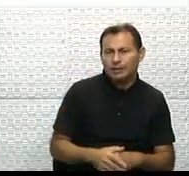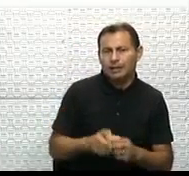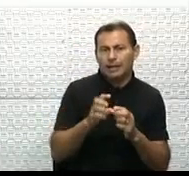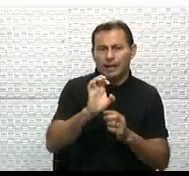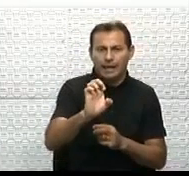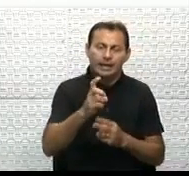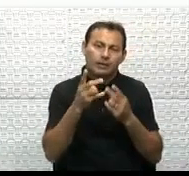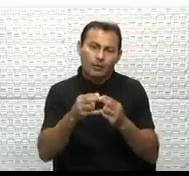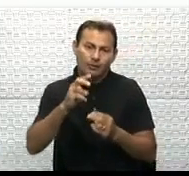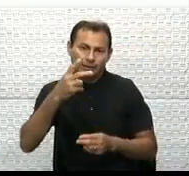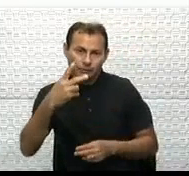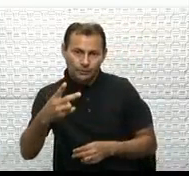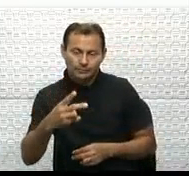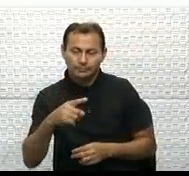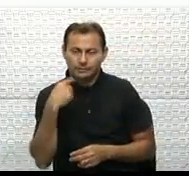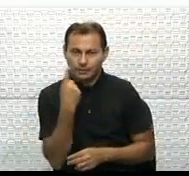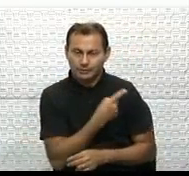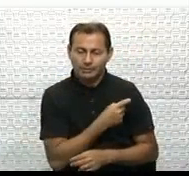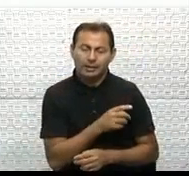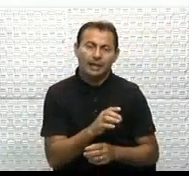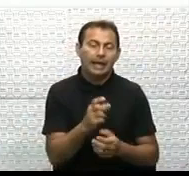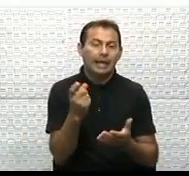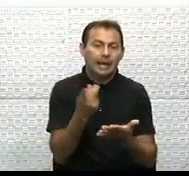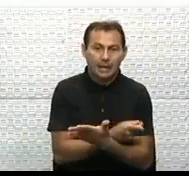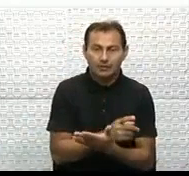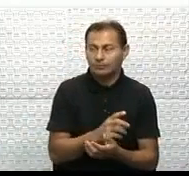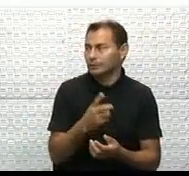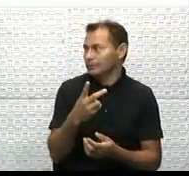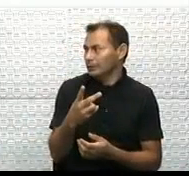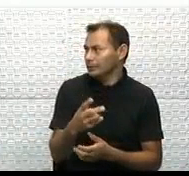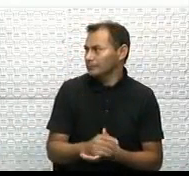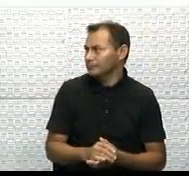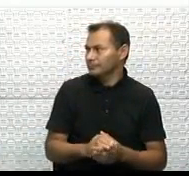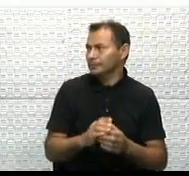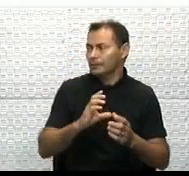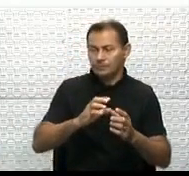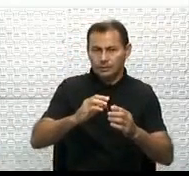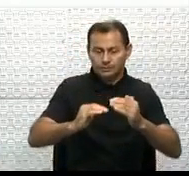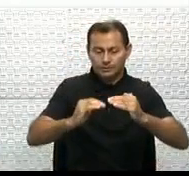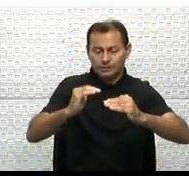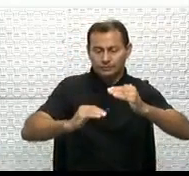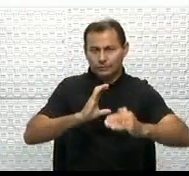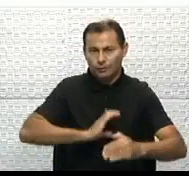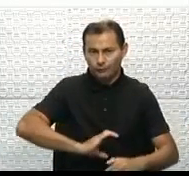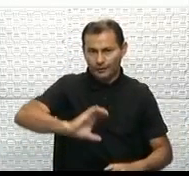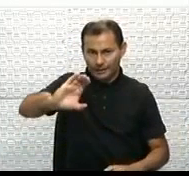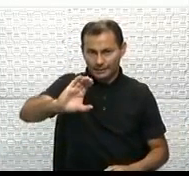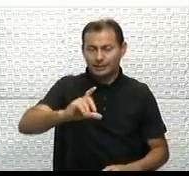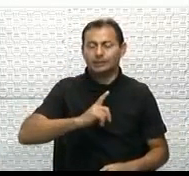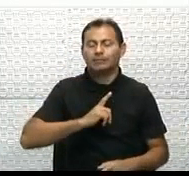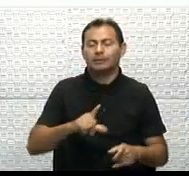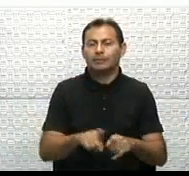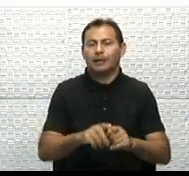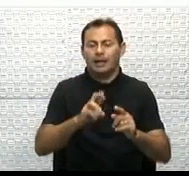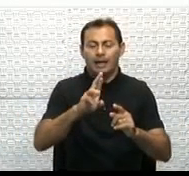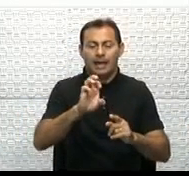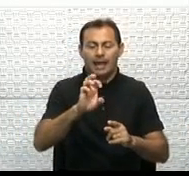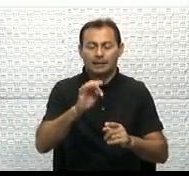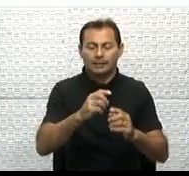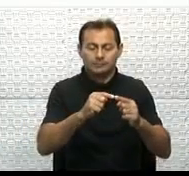igual a 2. Então, nós temos a margem de erro, nós temos o nível de confiança e nós temos a reta